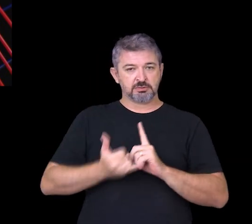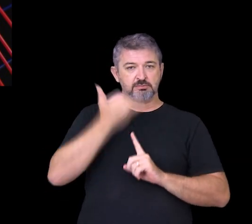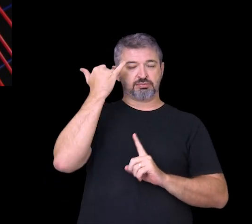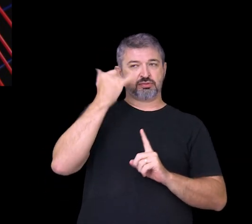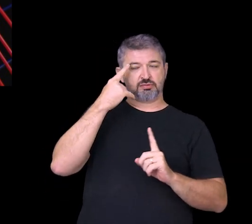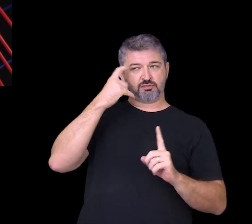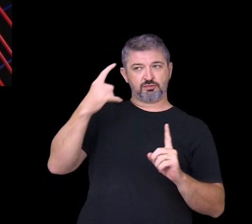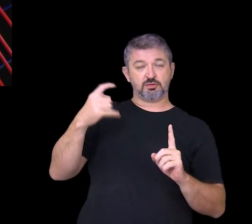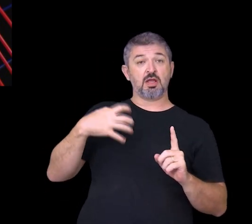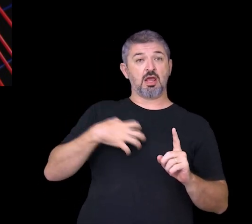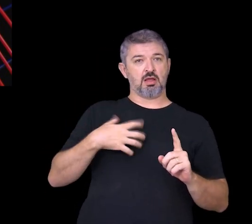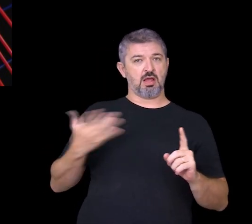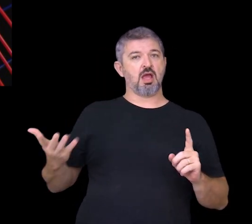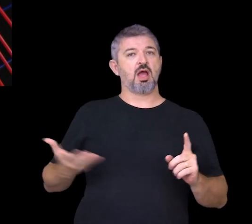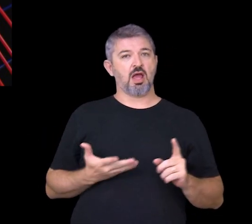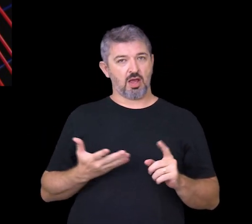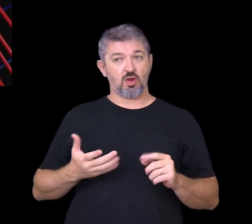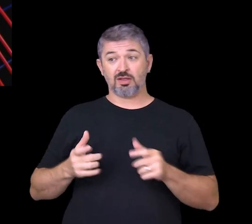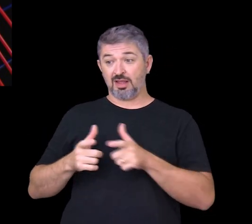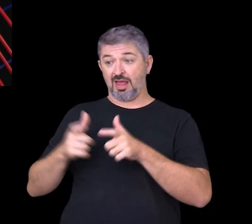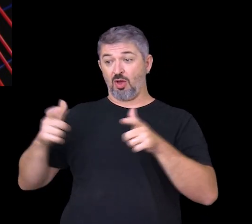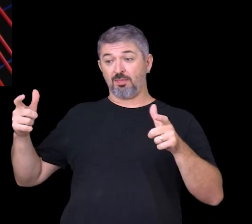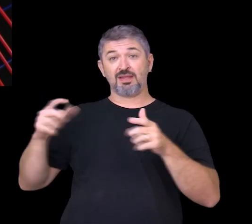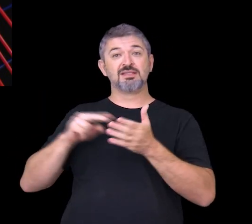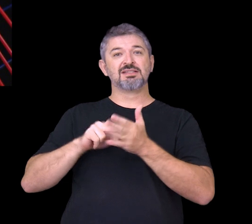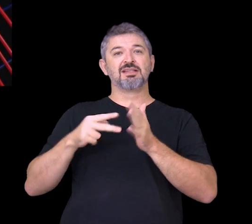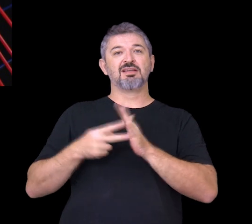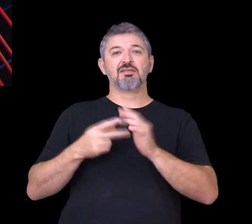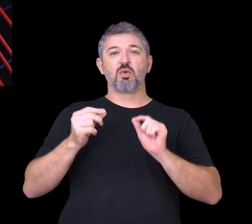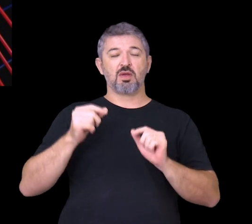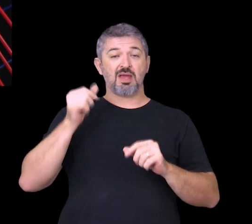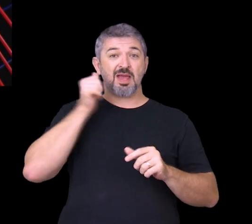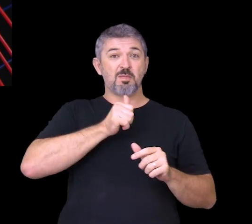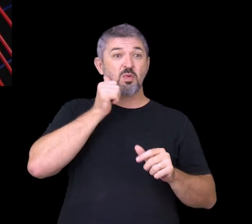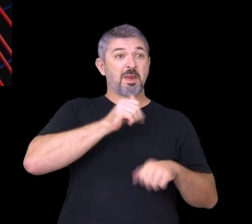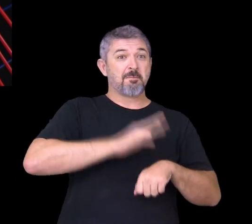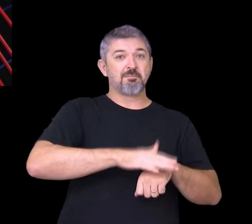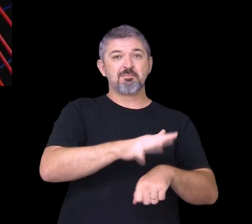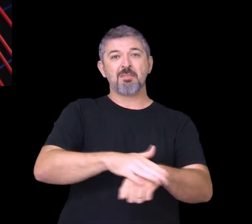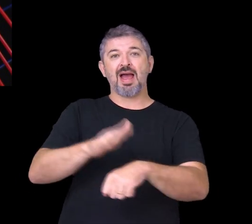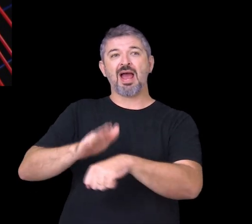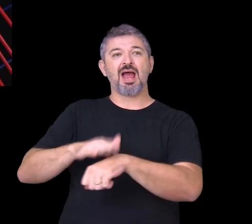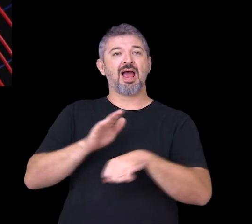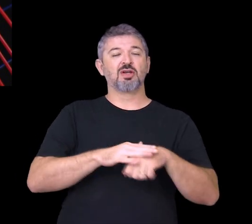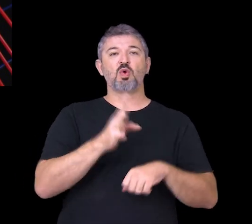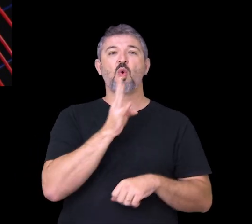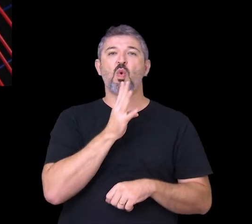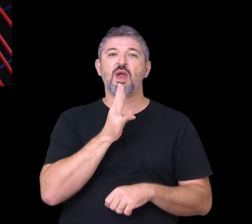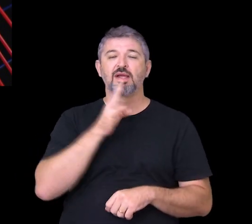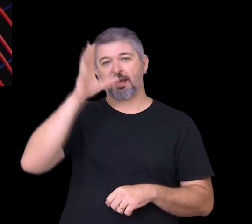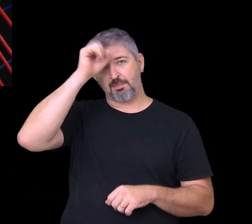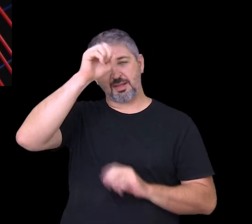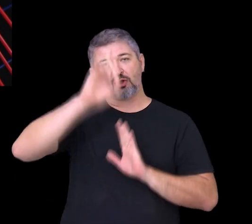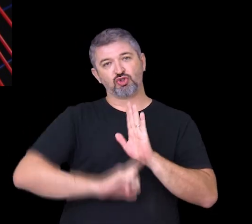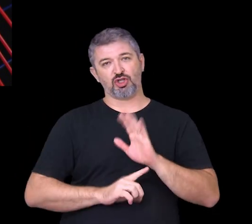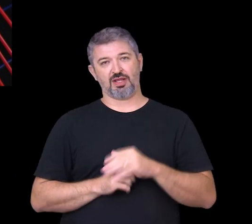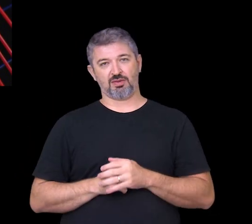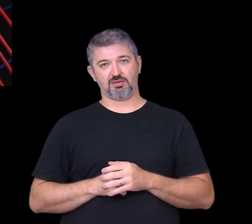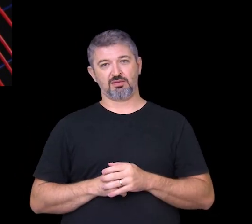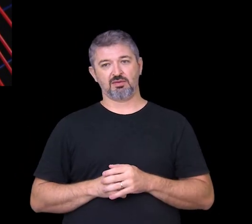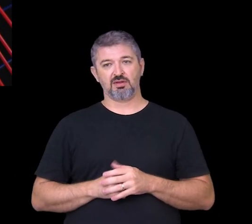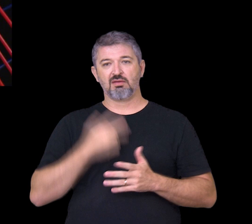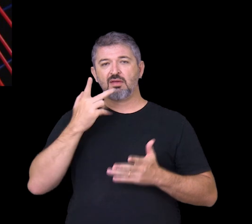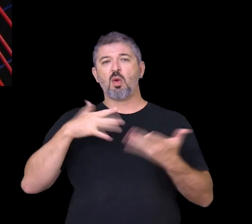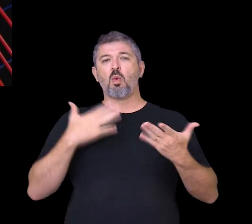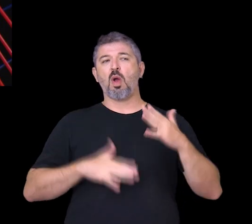sofre a violência, e eu fico muito feliz quando os casos aumentam, significa que o conhecimento está chegando. Até que ponto aquilo é